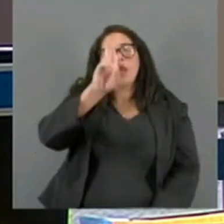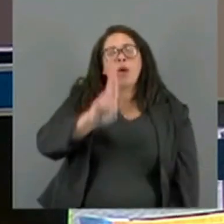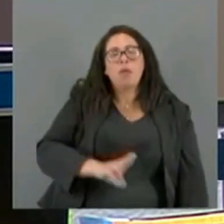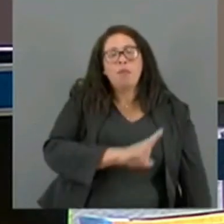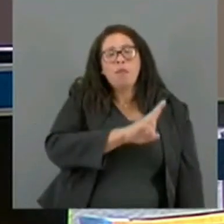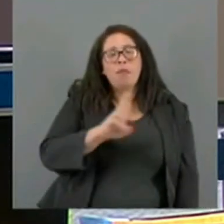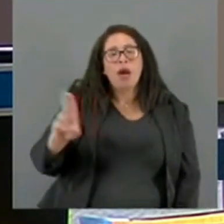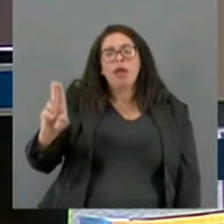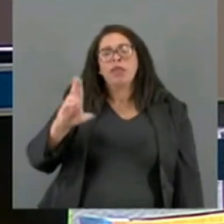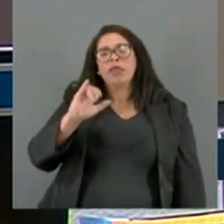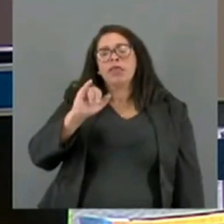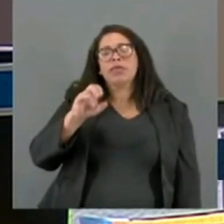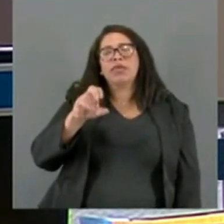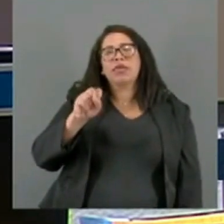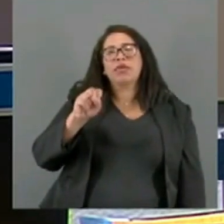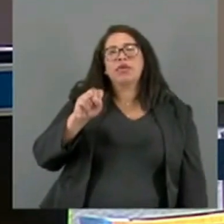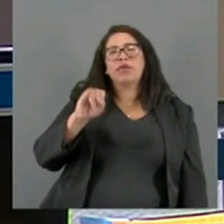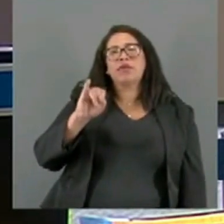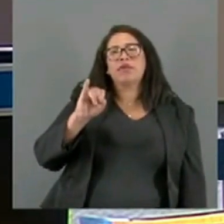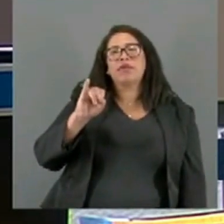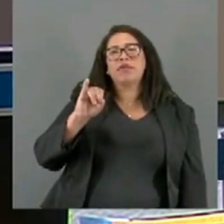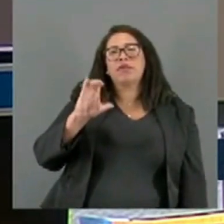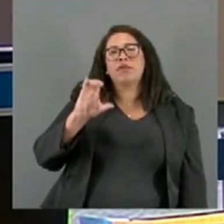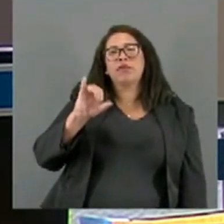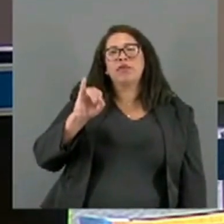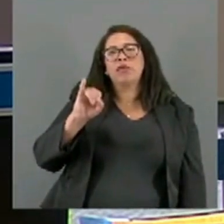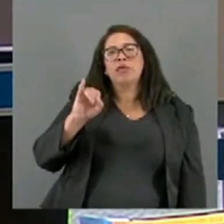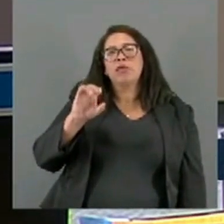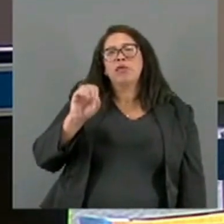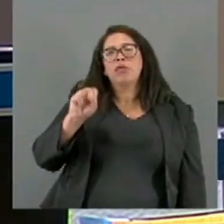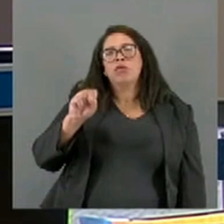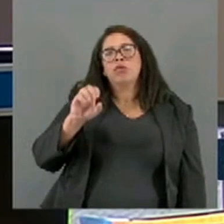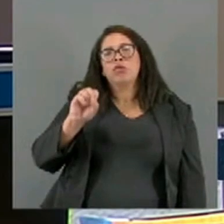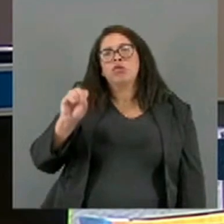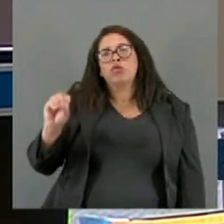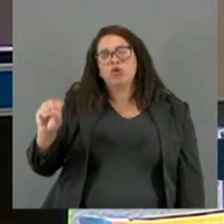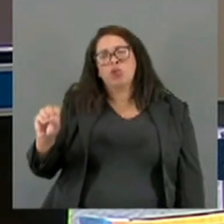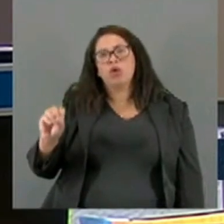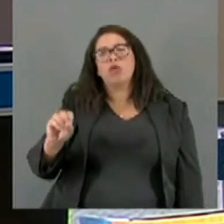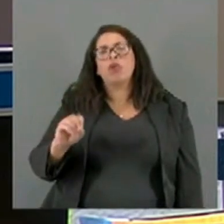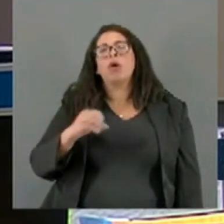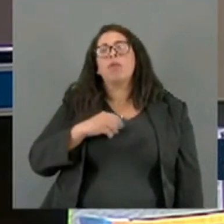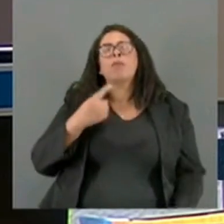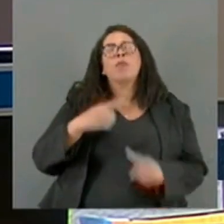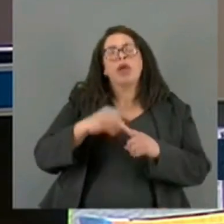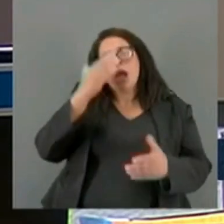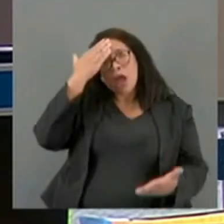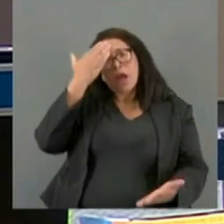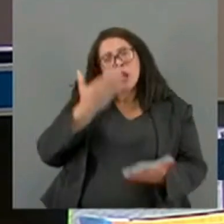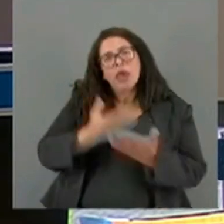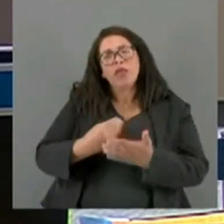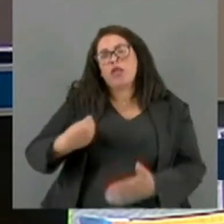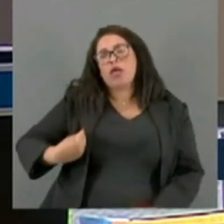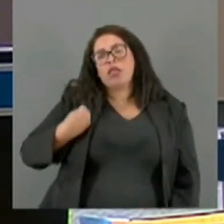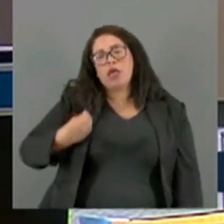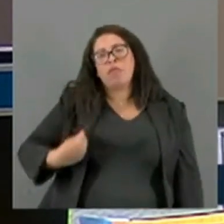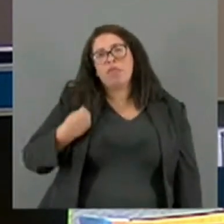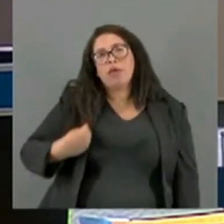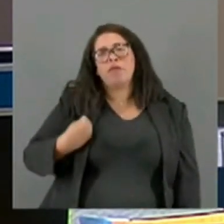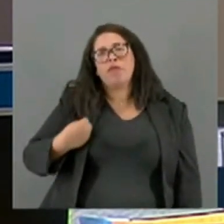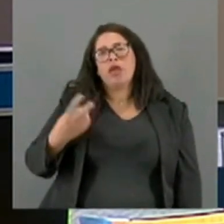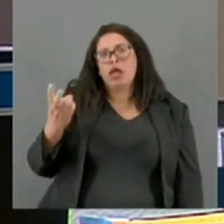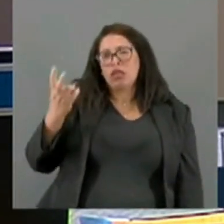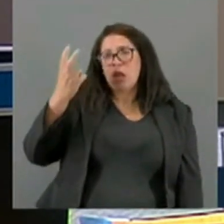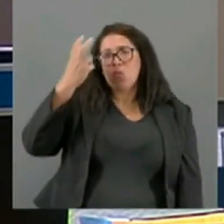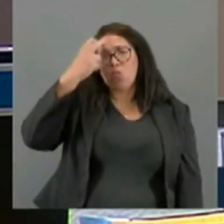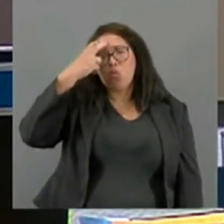Batista, de quem sou devoto, por jamais esquecer minha origem e valiosas raízes